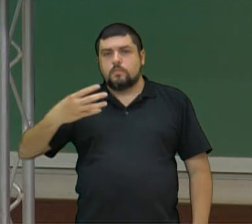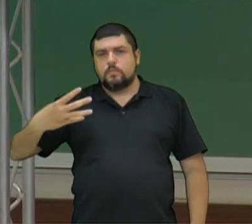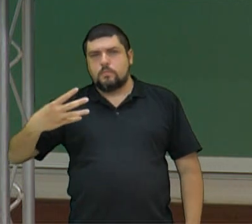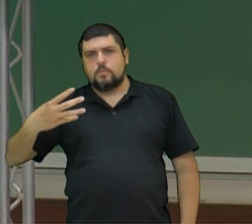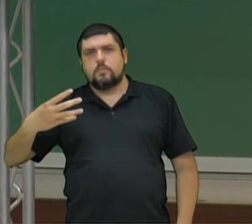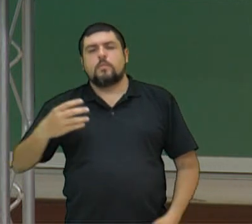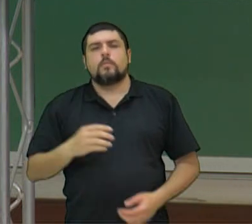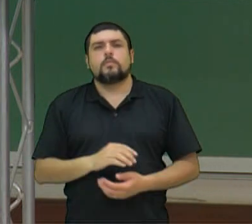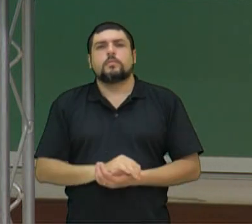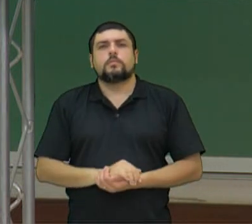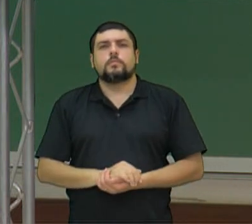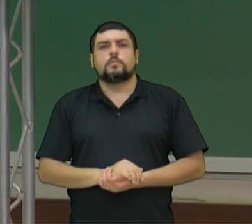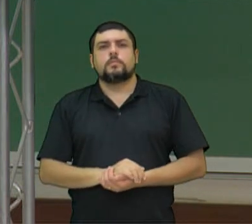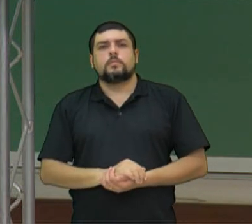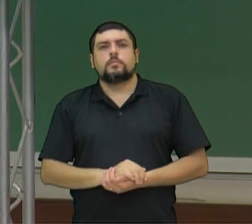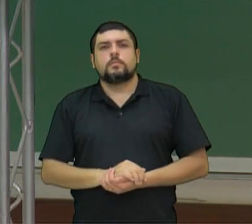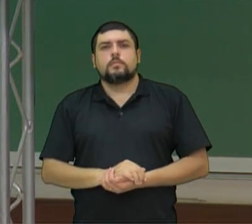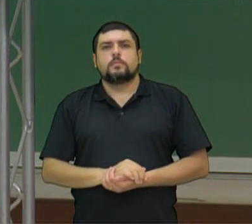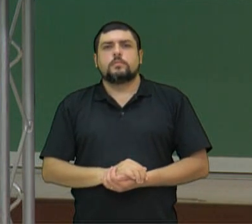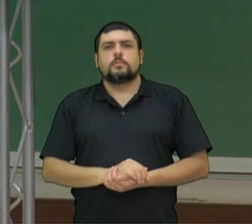bem mais modernos, né?